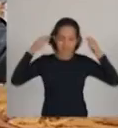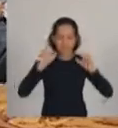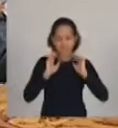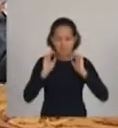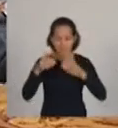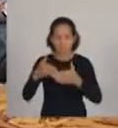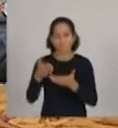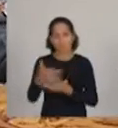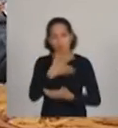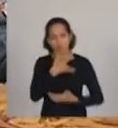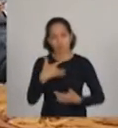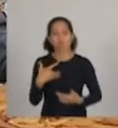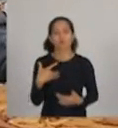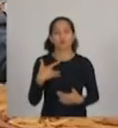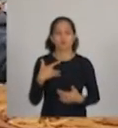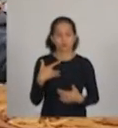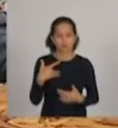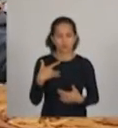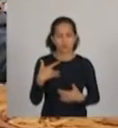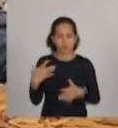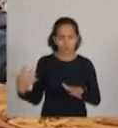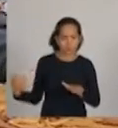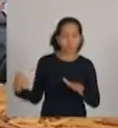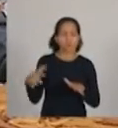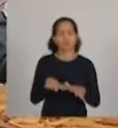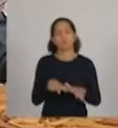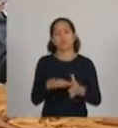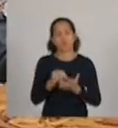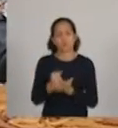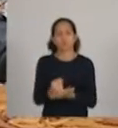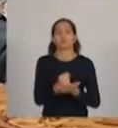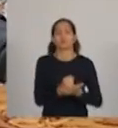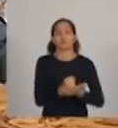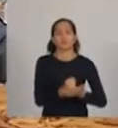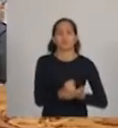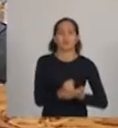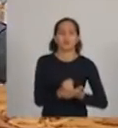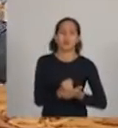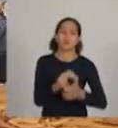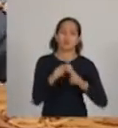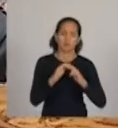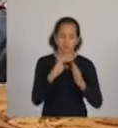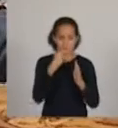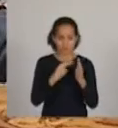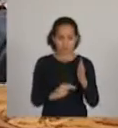da saúde, em favor da inclusão. Por isso eu vou ler aqui